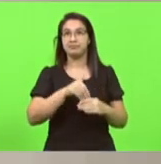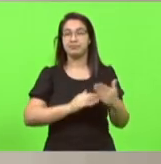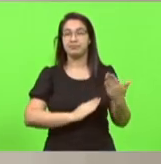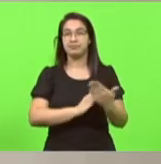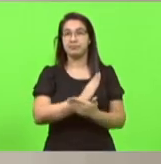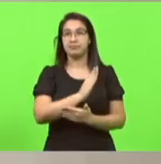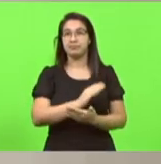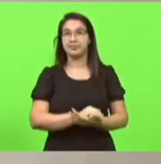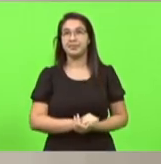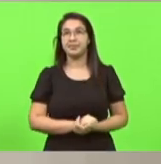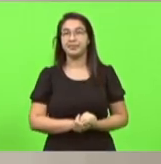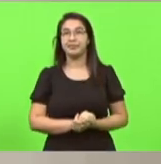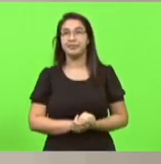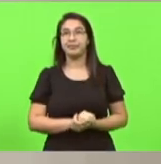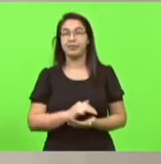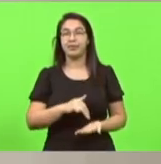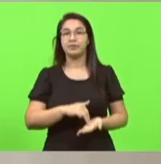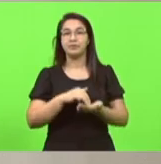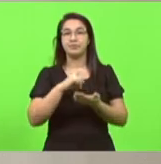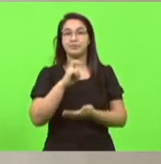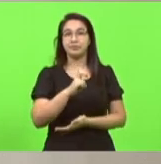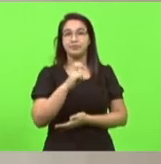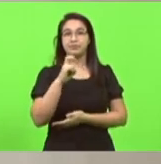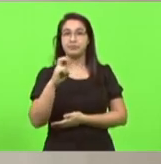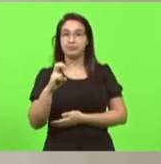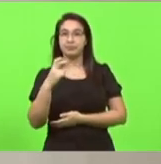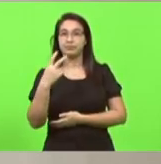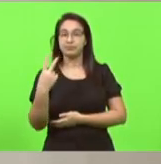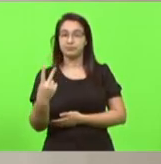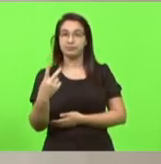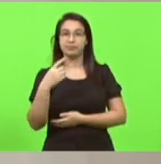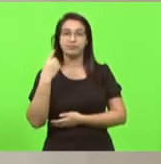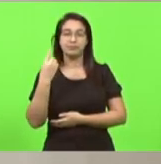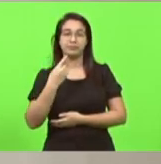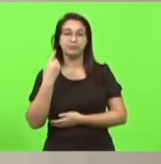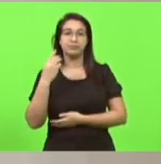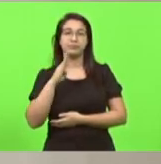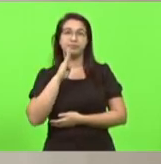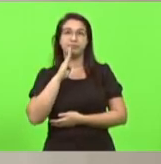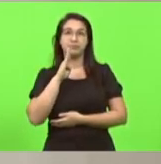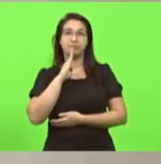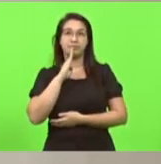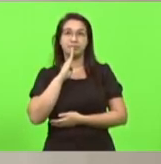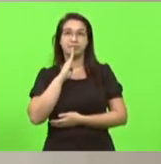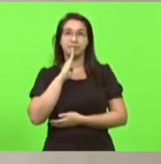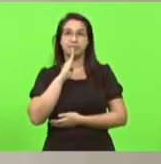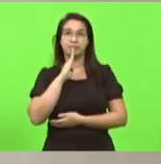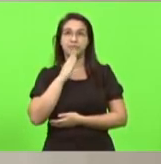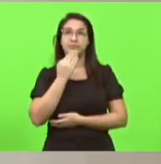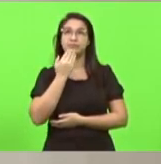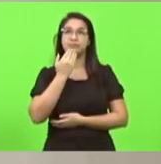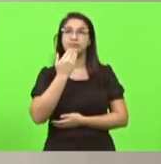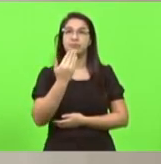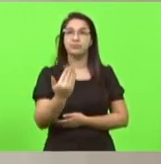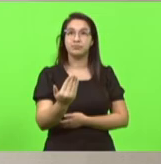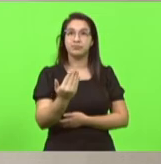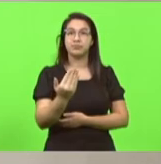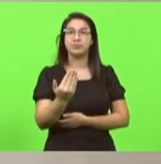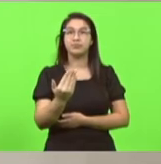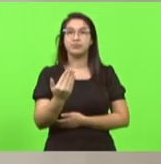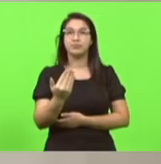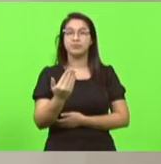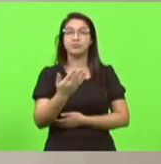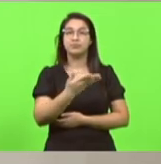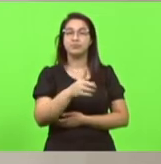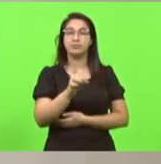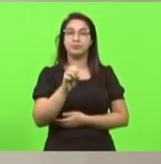Aprovado. Moção número 552, deputado Nilson Berlan, apelando ao superintendente regional do DENIT e